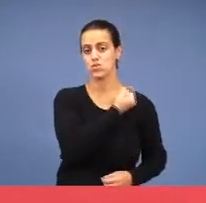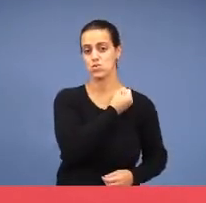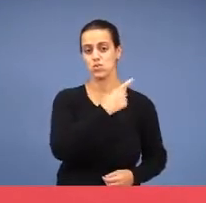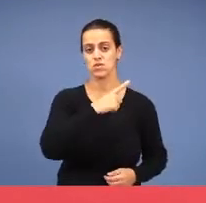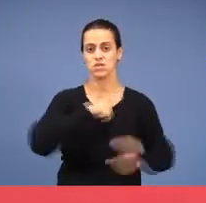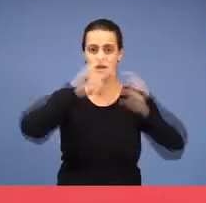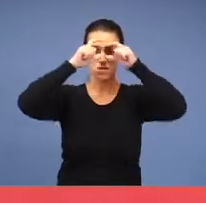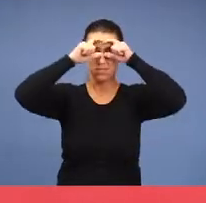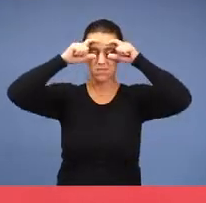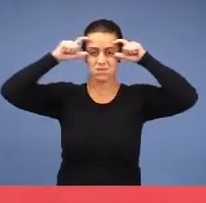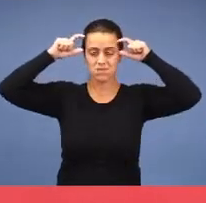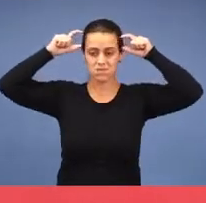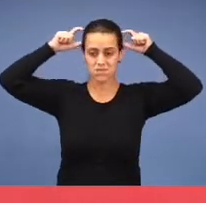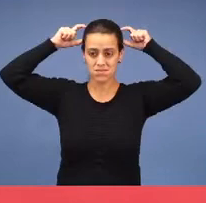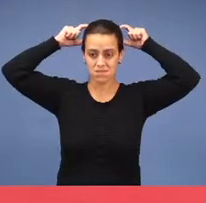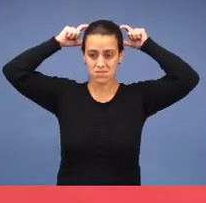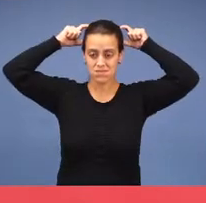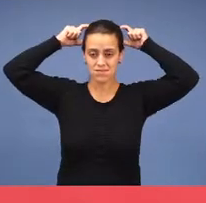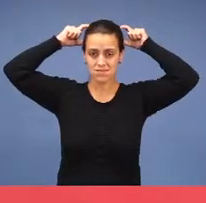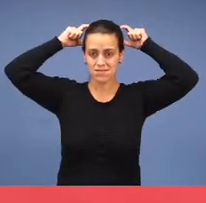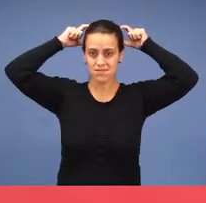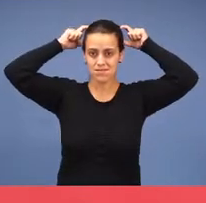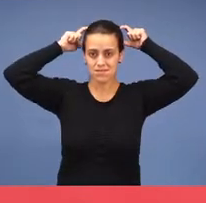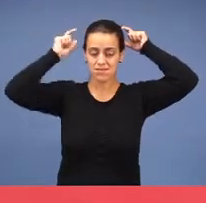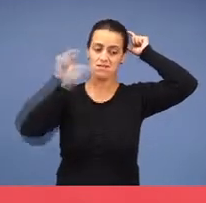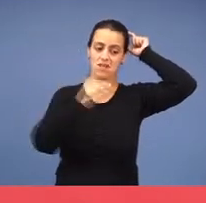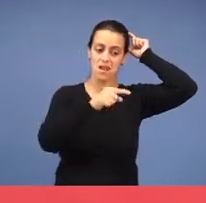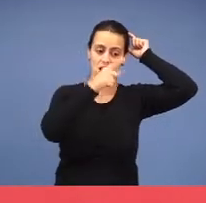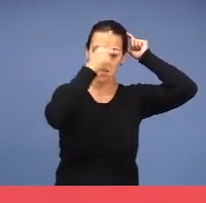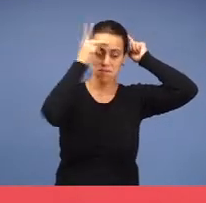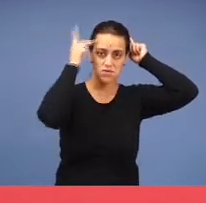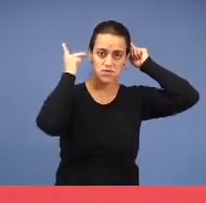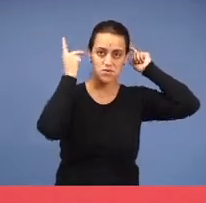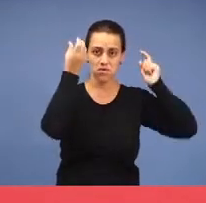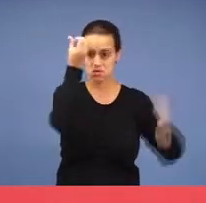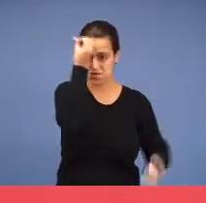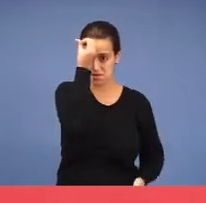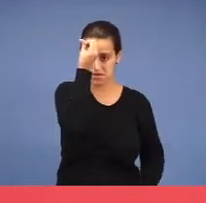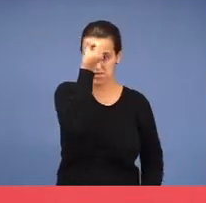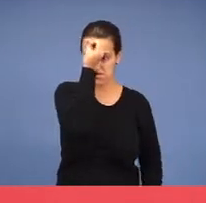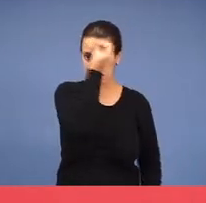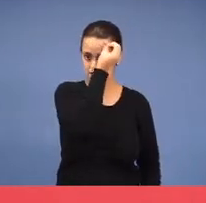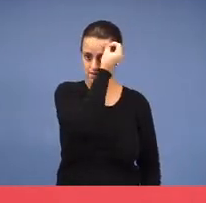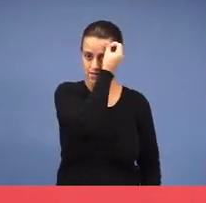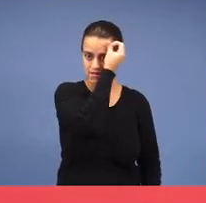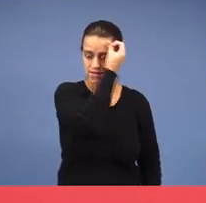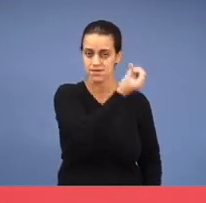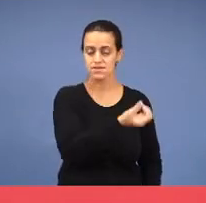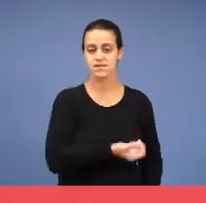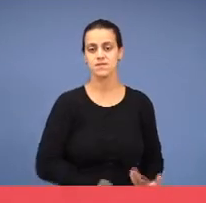coroa lá, da de um religioso. Então, 6, não sei o que,